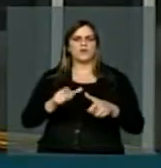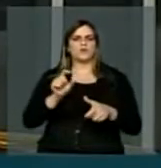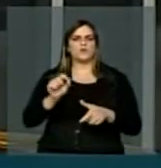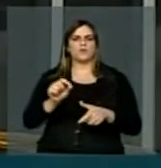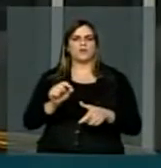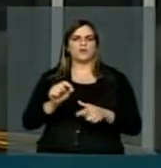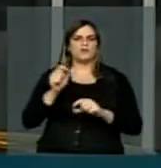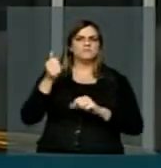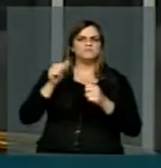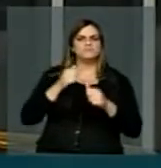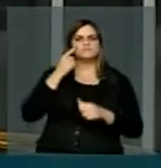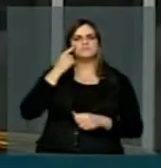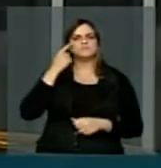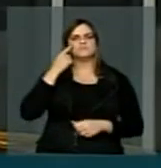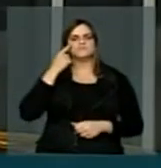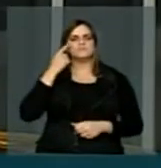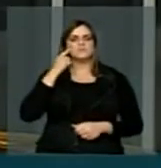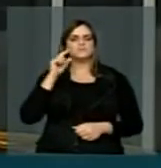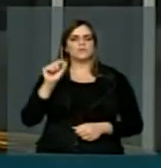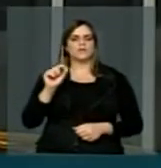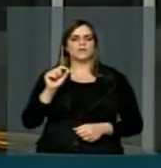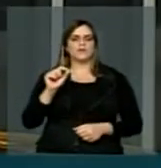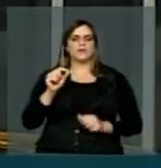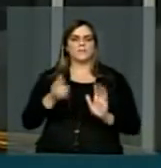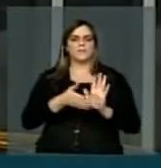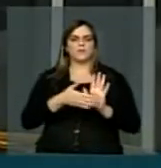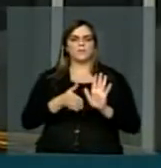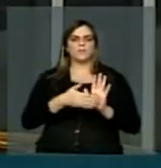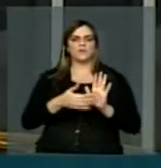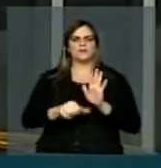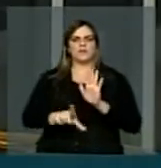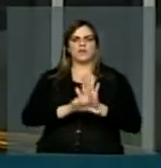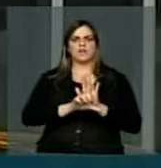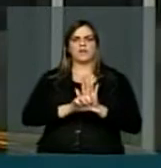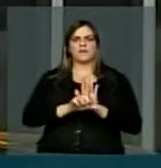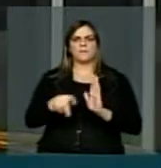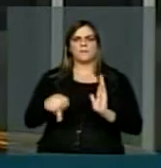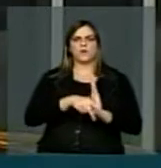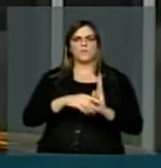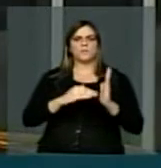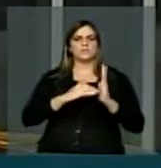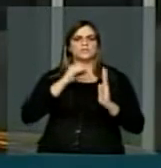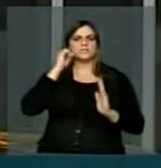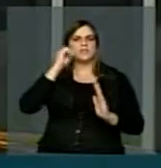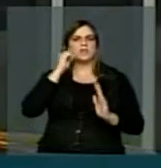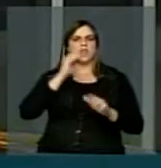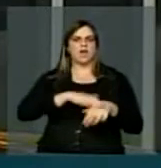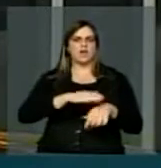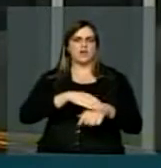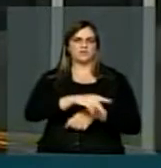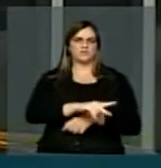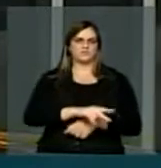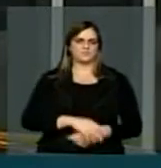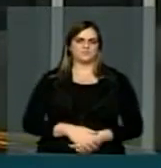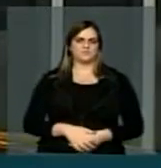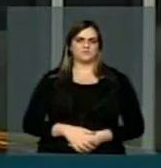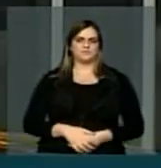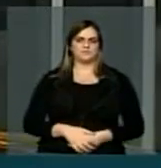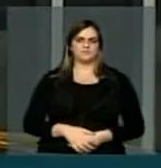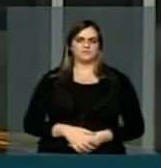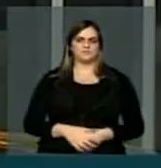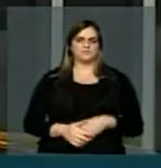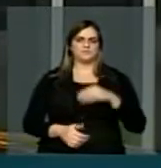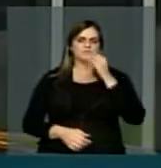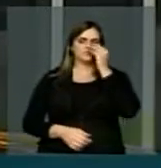para analisarmos e apreciarmos aqui a proposta de lei que veio do Senado Federal. Nós não estávamos aqui